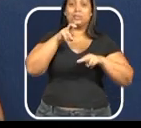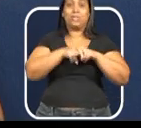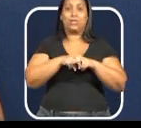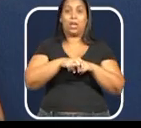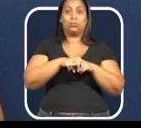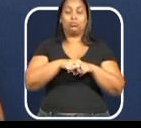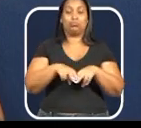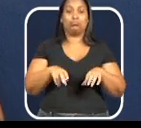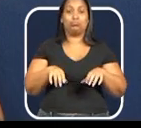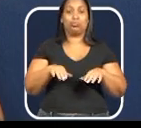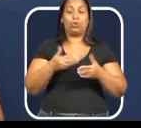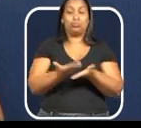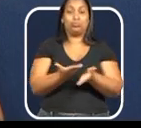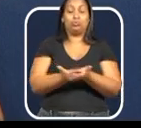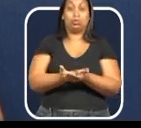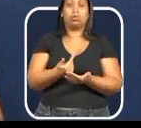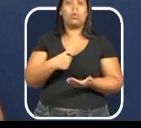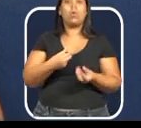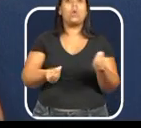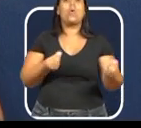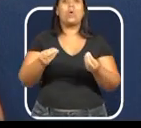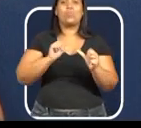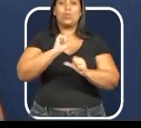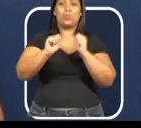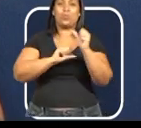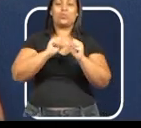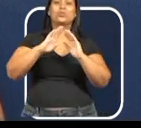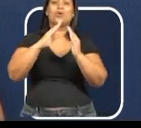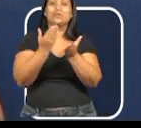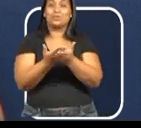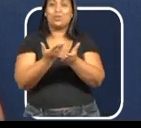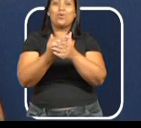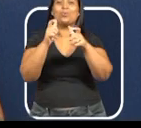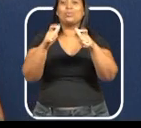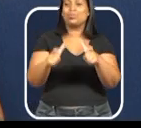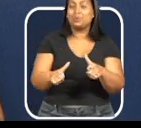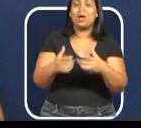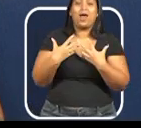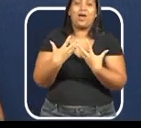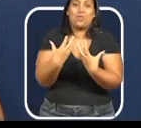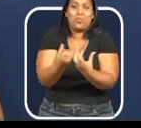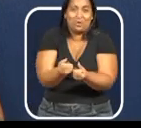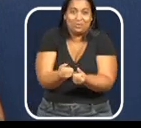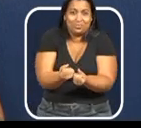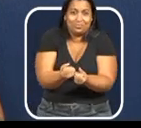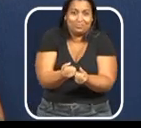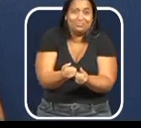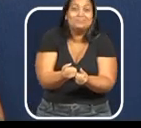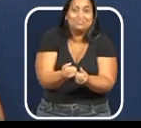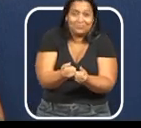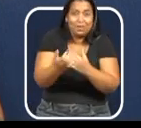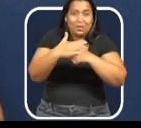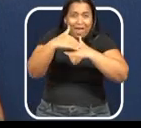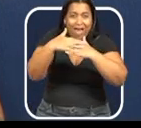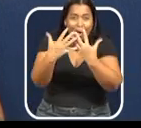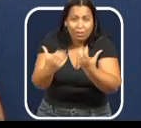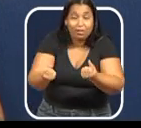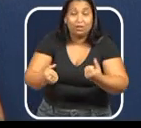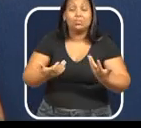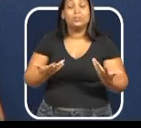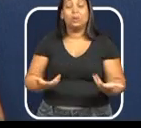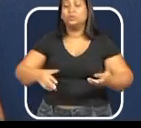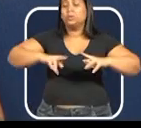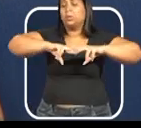numa carteira. Então, como é que eu também transformo a escola num espaço acolhedor? Então, são